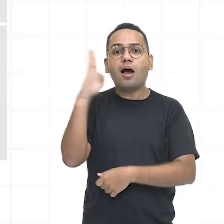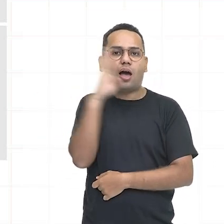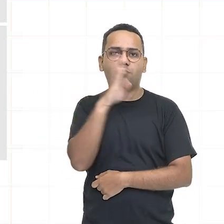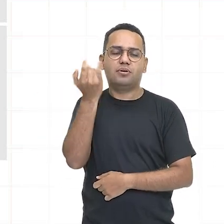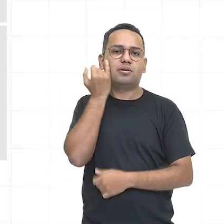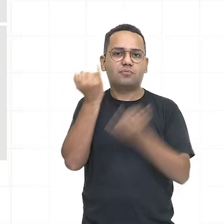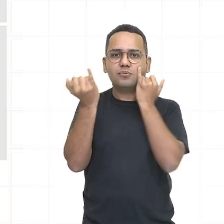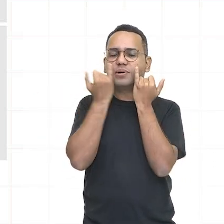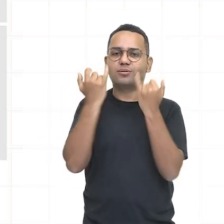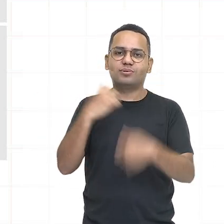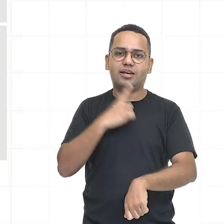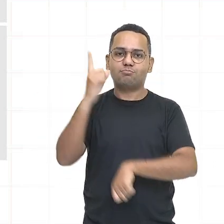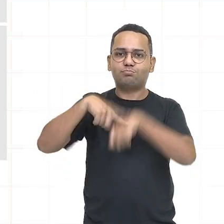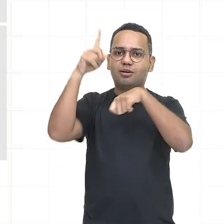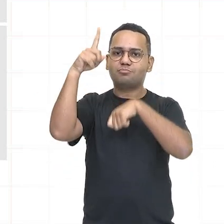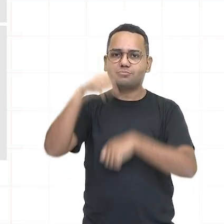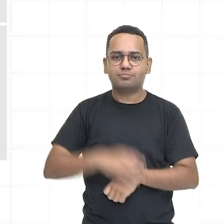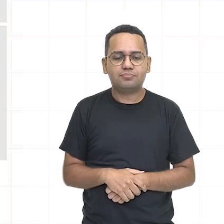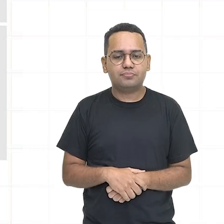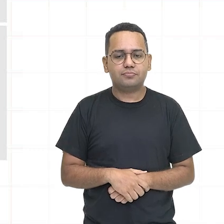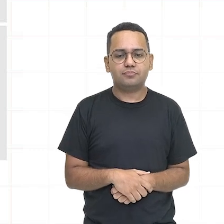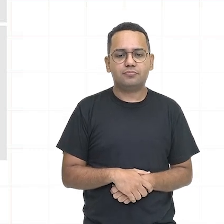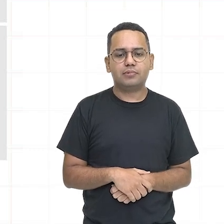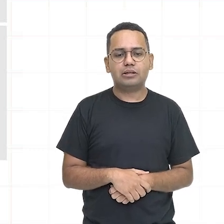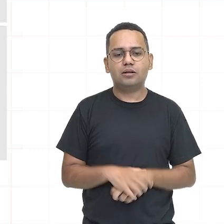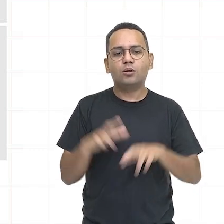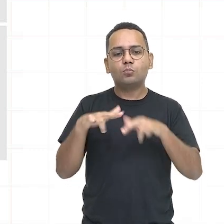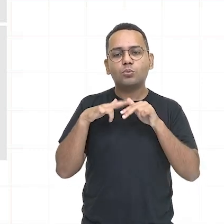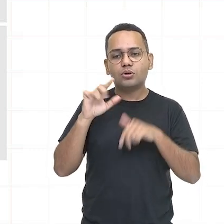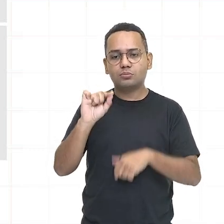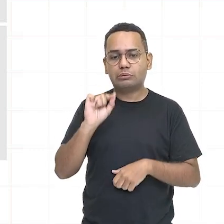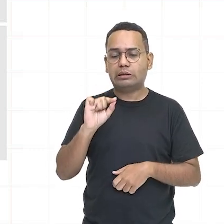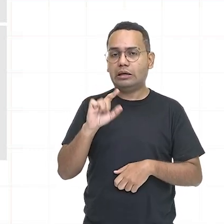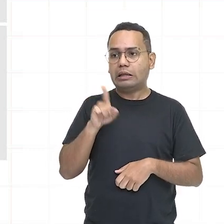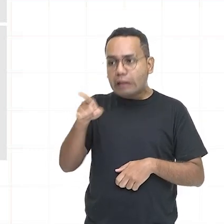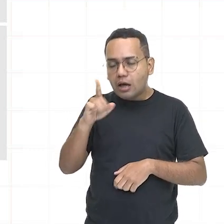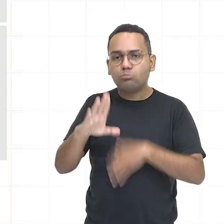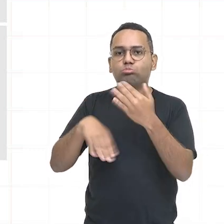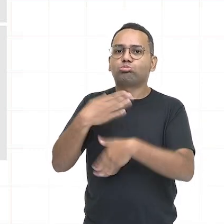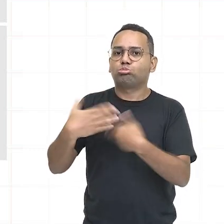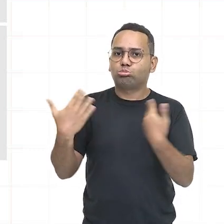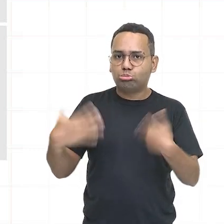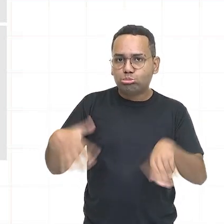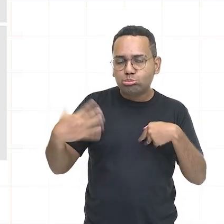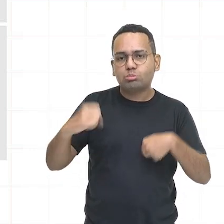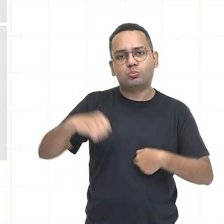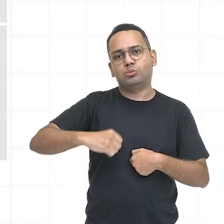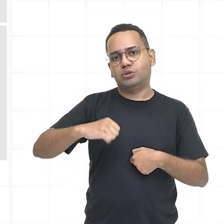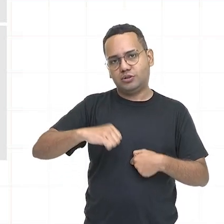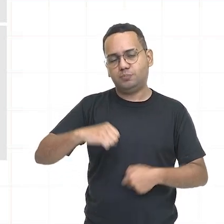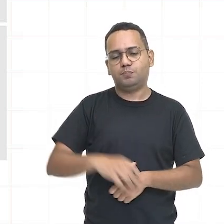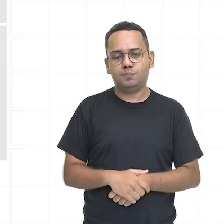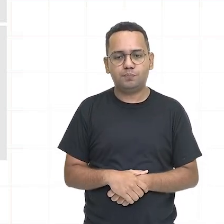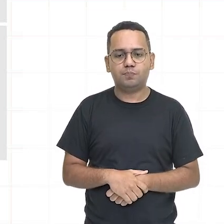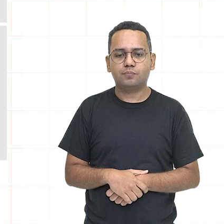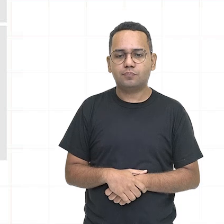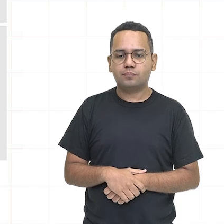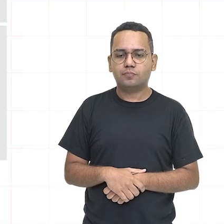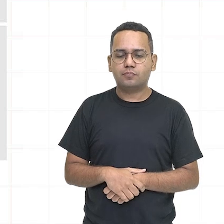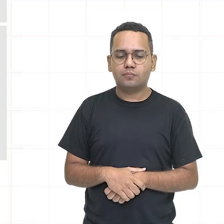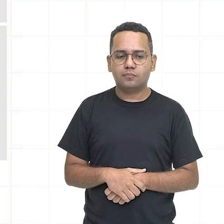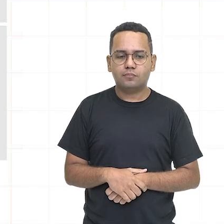essa inovação e a tecnologia móvel, esses países asiáticos, eles estão bem avançados, tá? E realmente são líderes